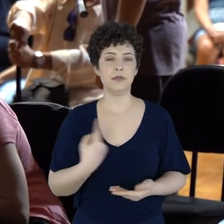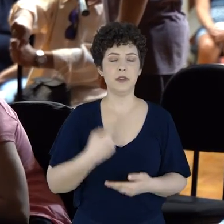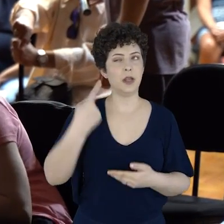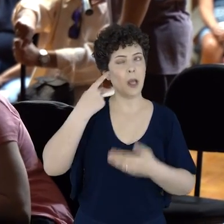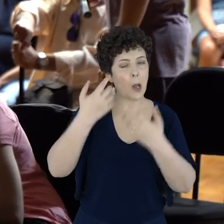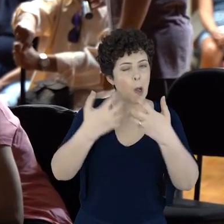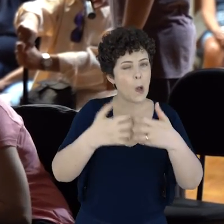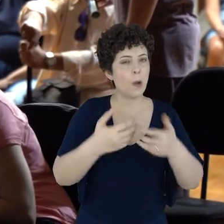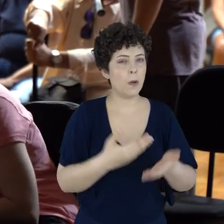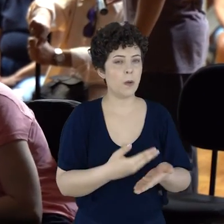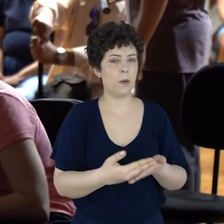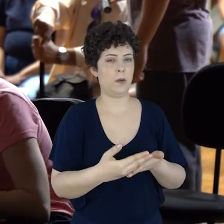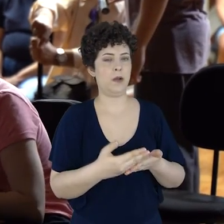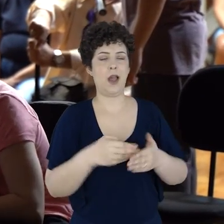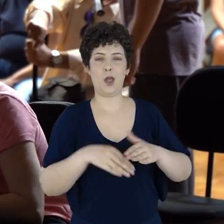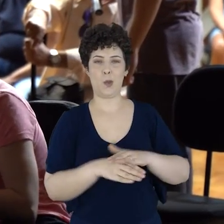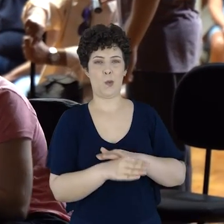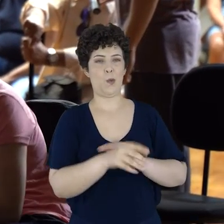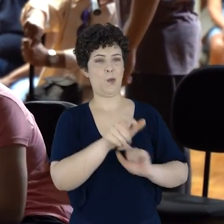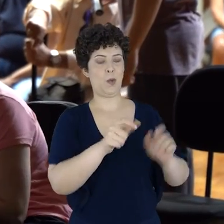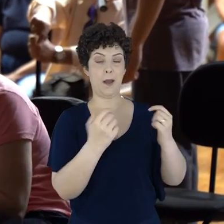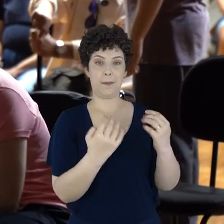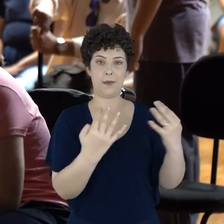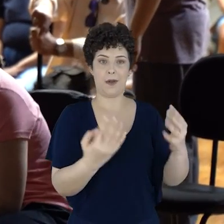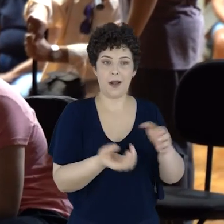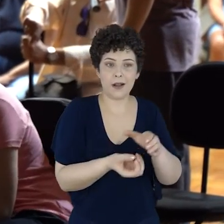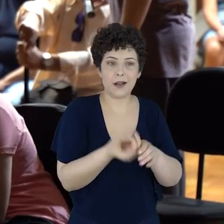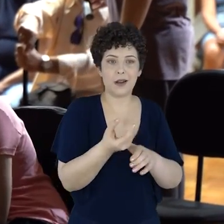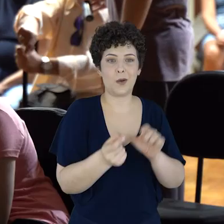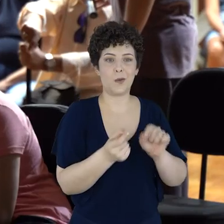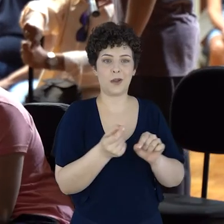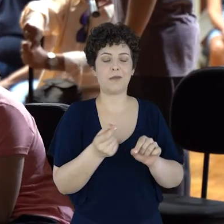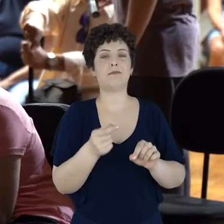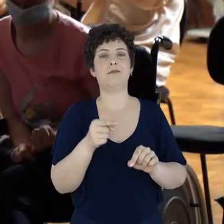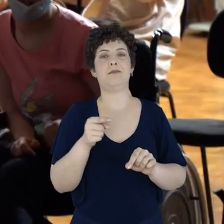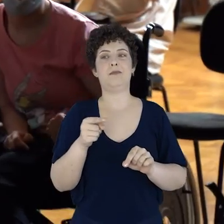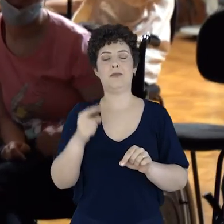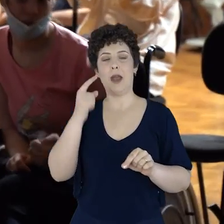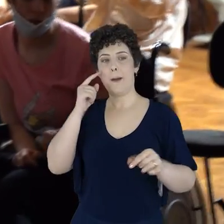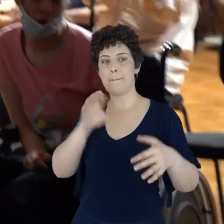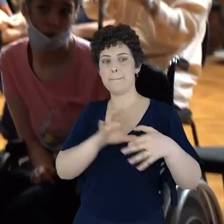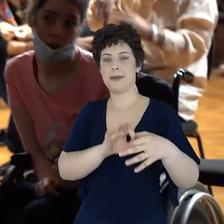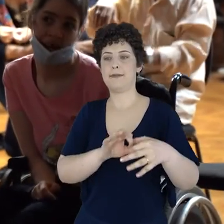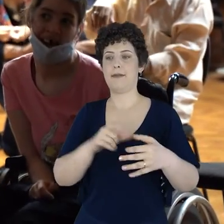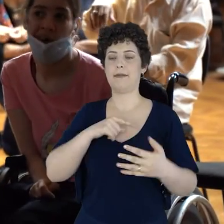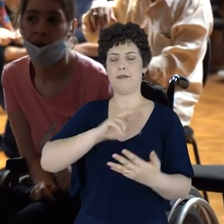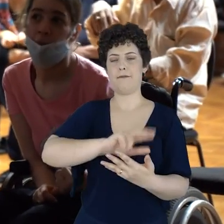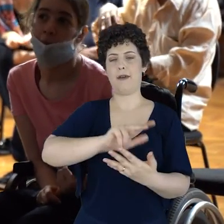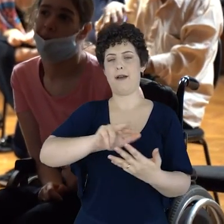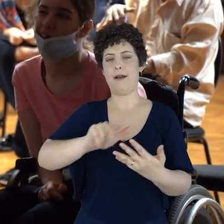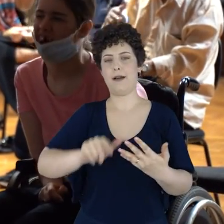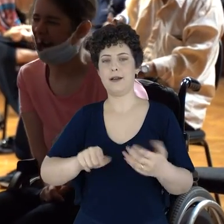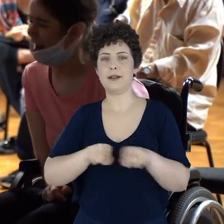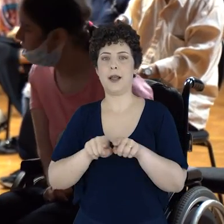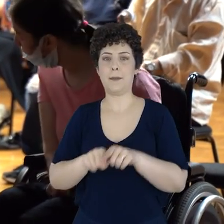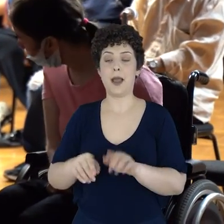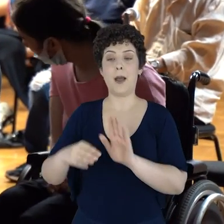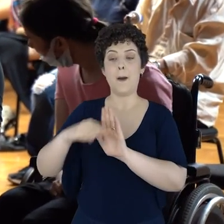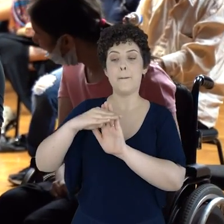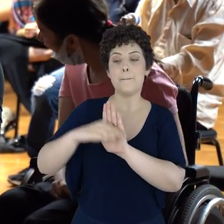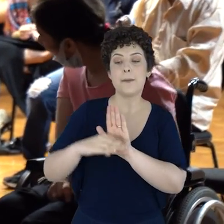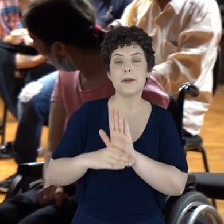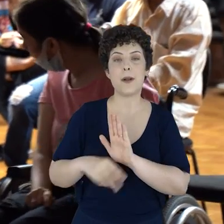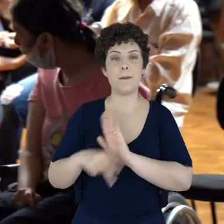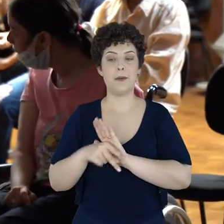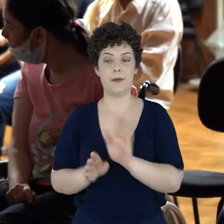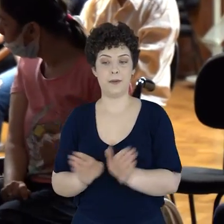passa a pensar nesse público, a gente passa a criar, levando em consideração as demandas e os